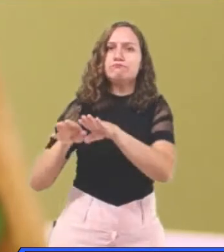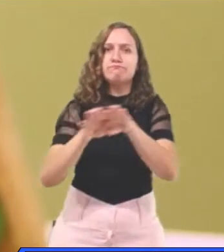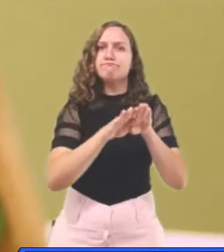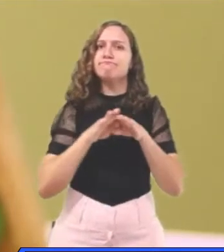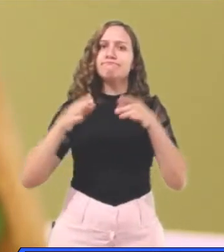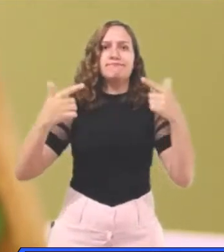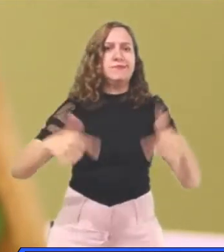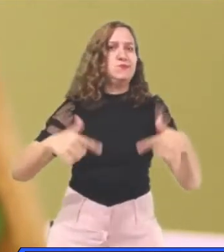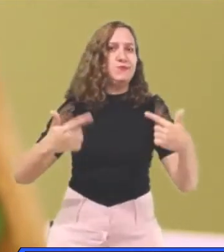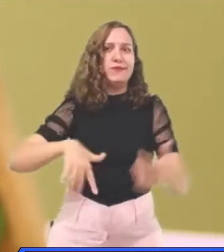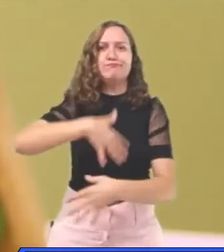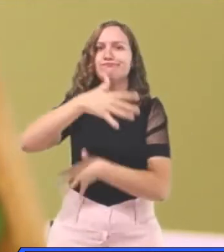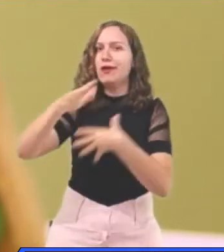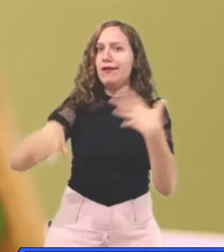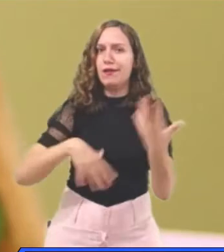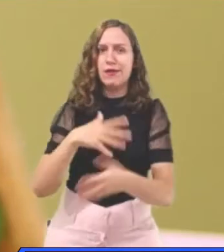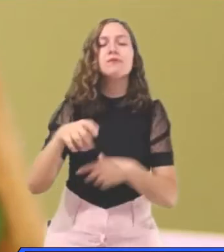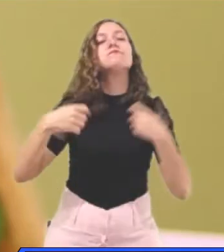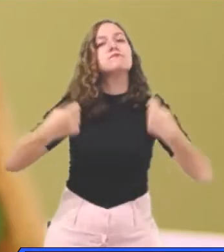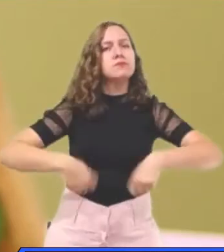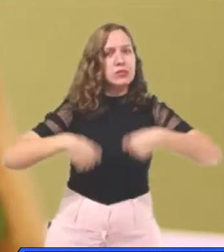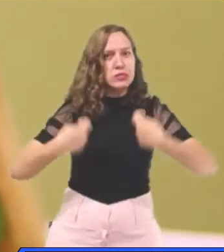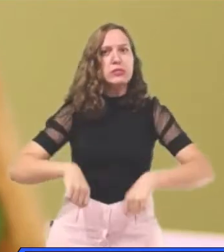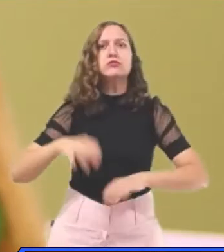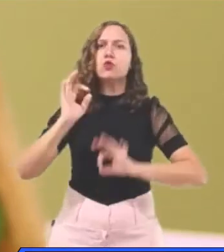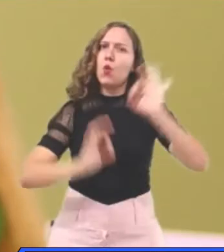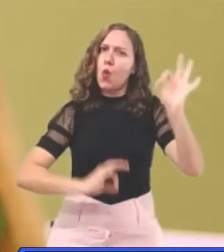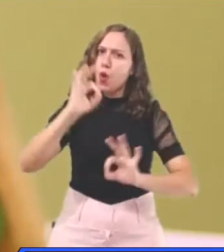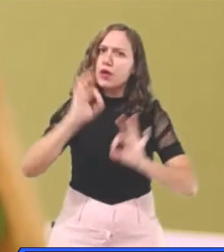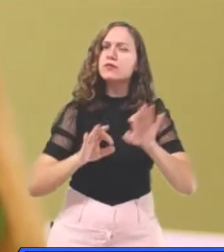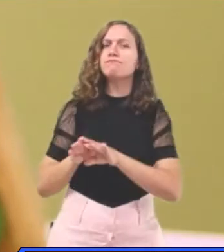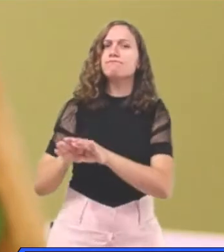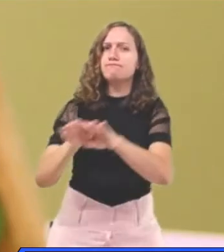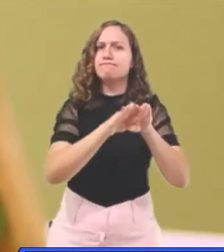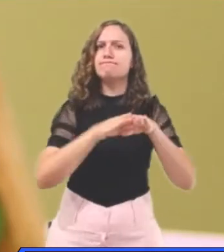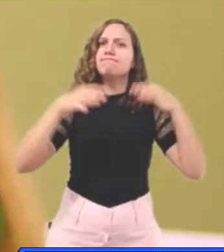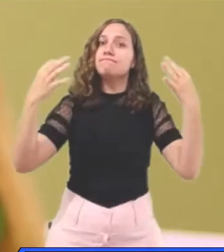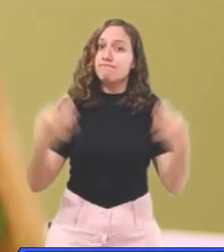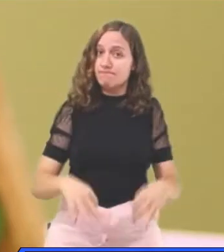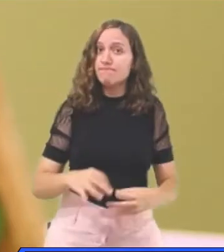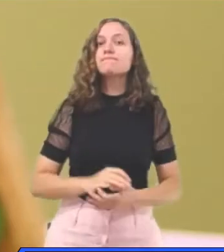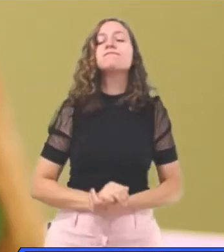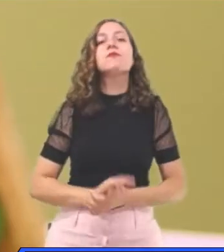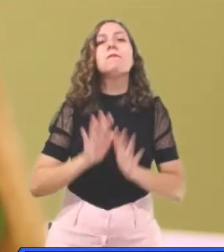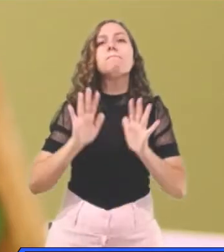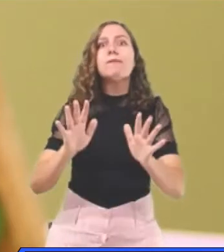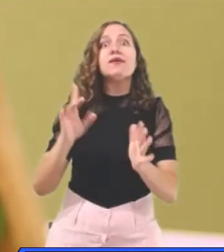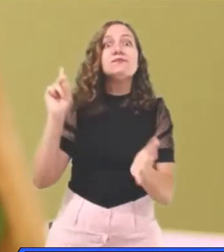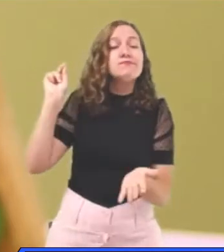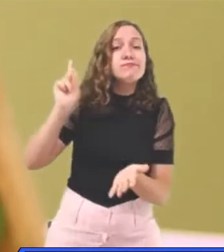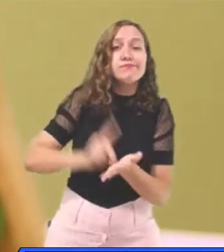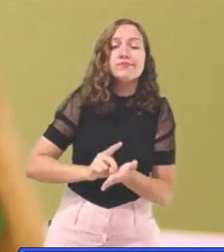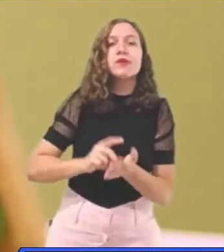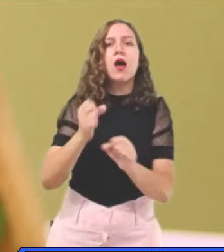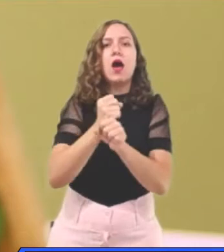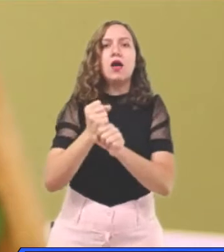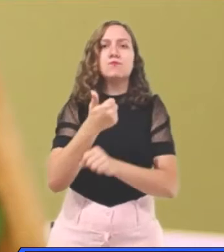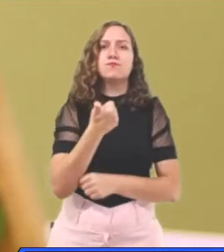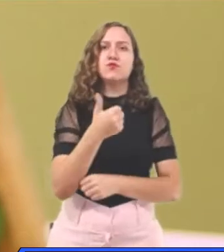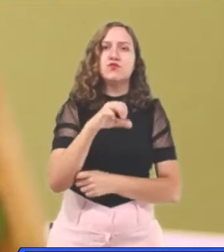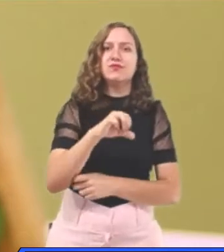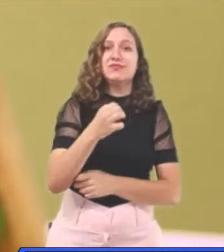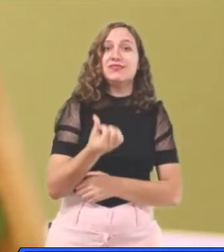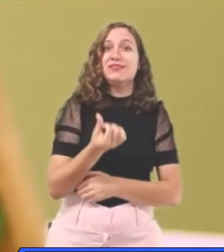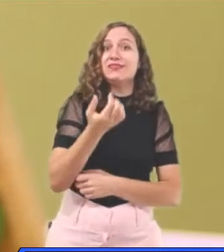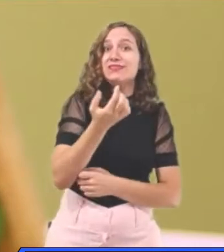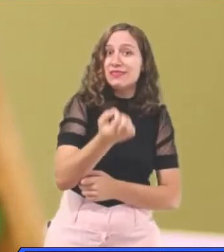mesmo. E precisou de uma padronização. Mas isso só veio no ano de 1960. O